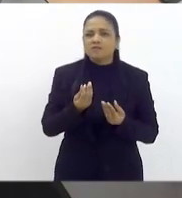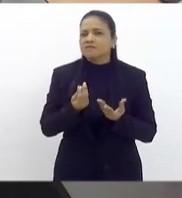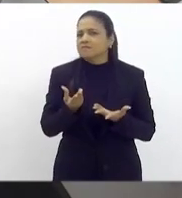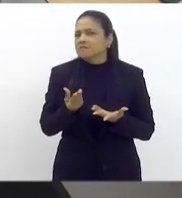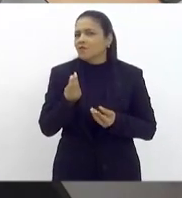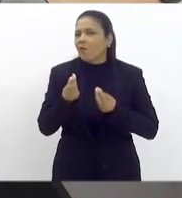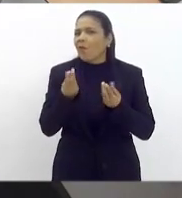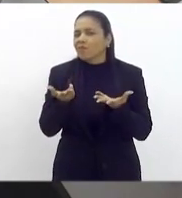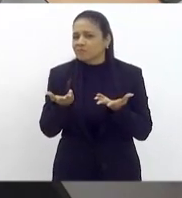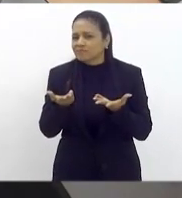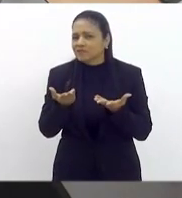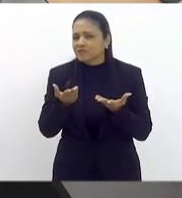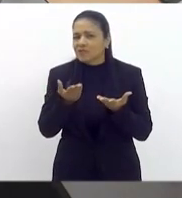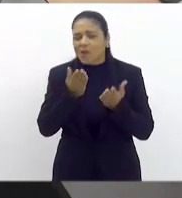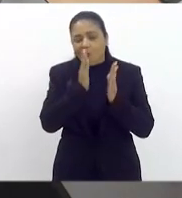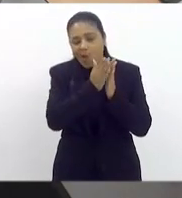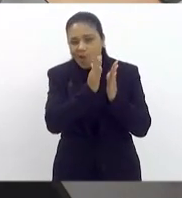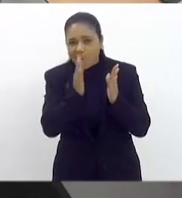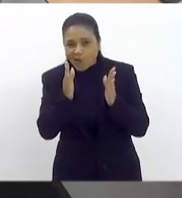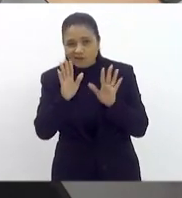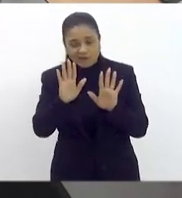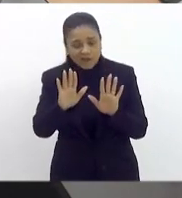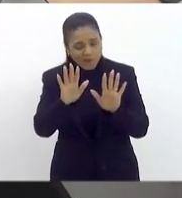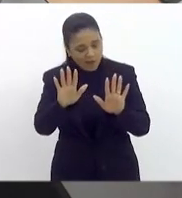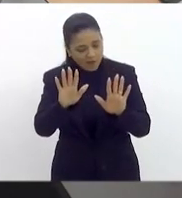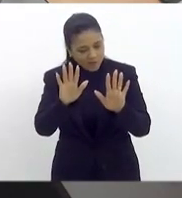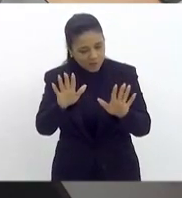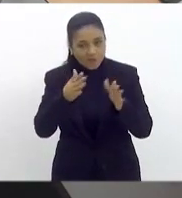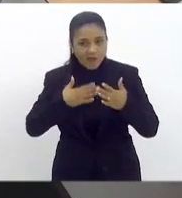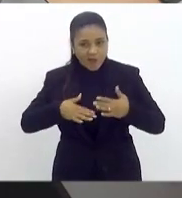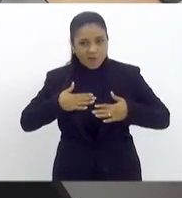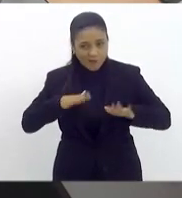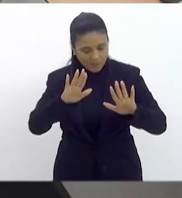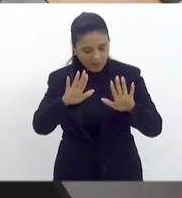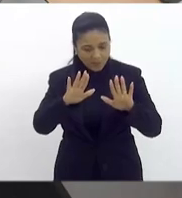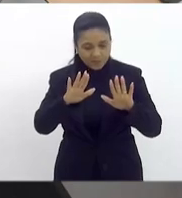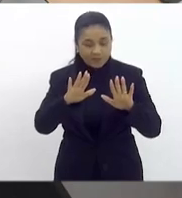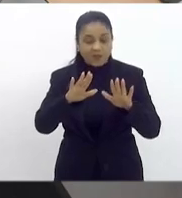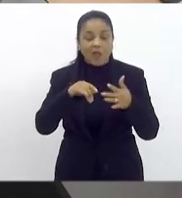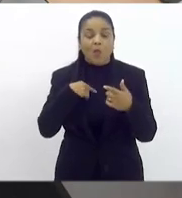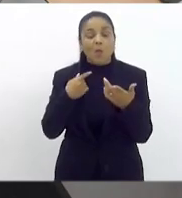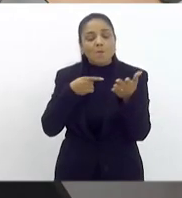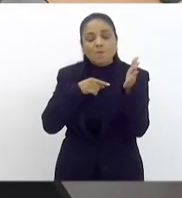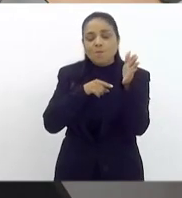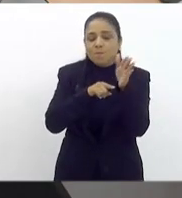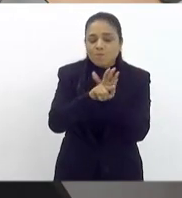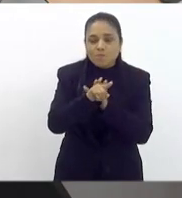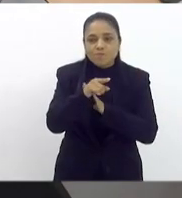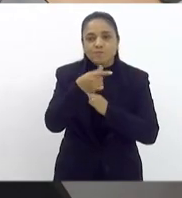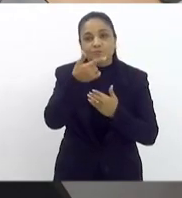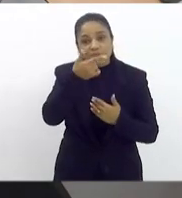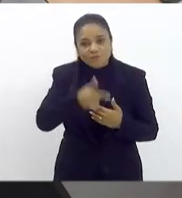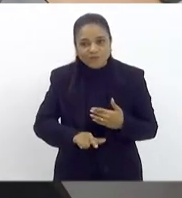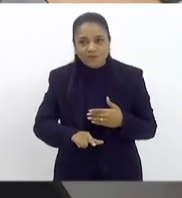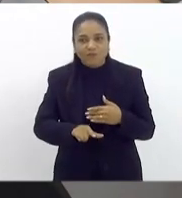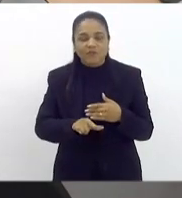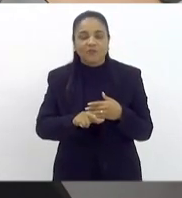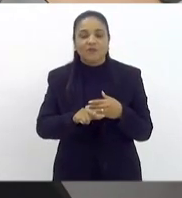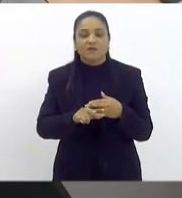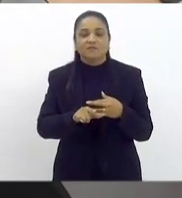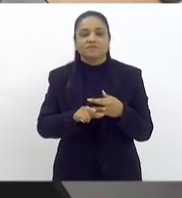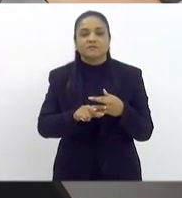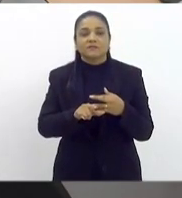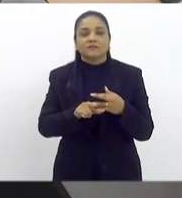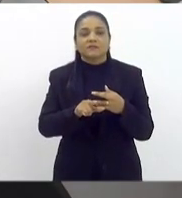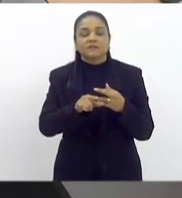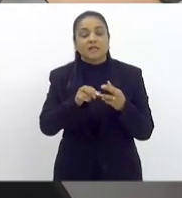ordem, presidente. Pela ordem. Deixa eu só fazer um outro questionamento. Com relação à